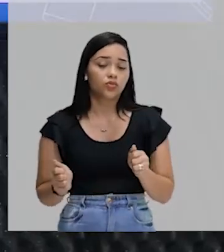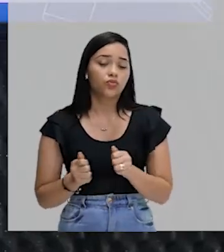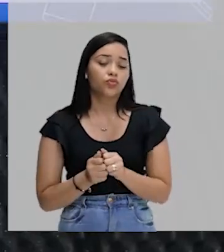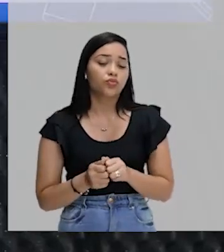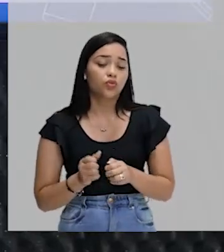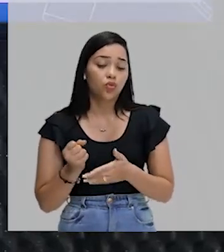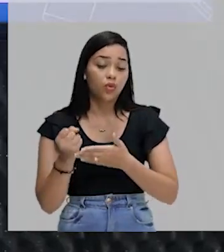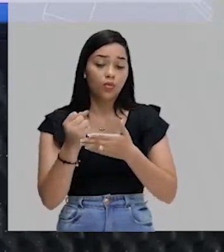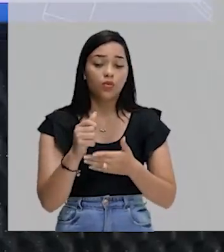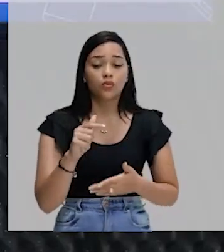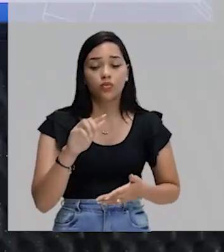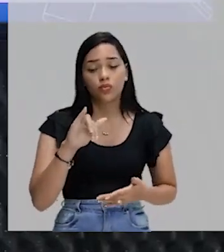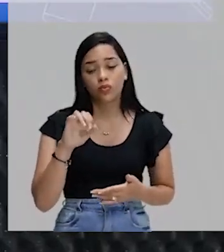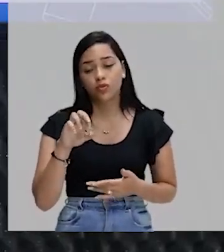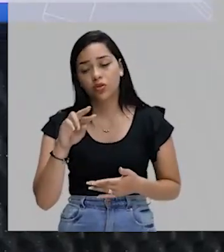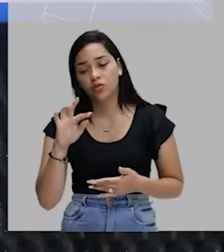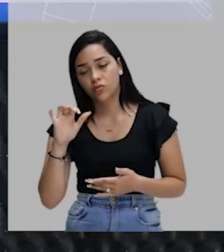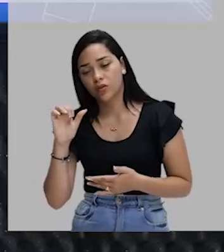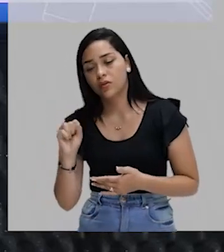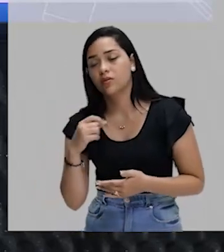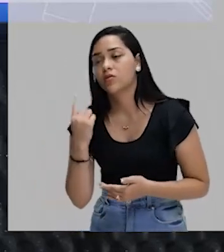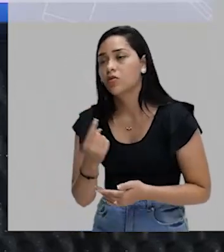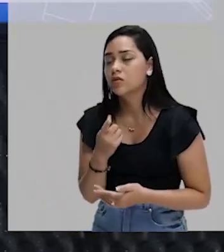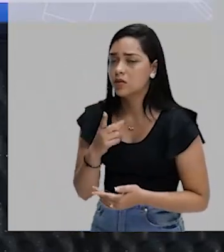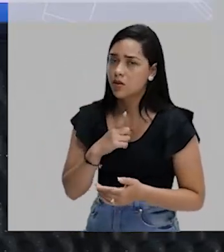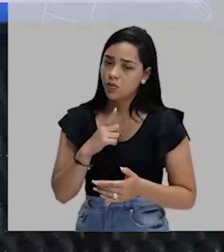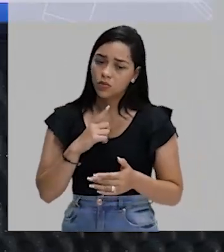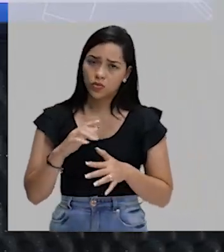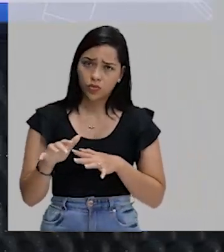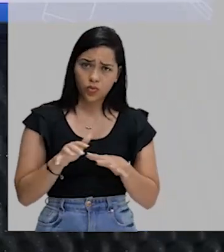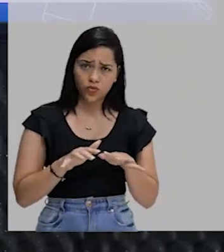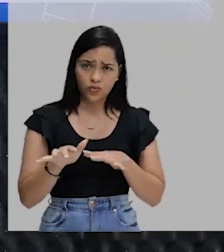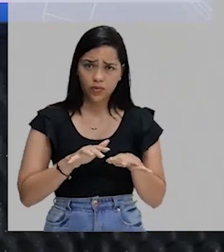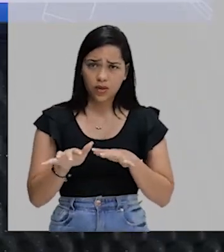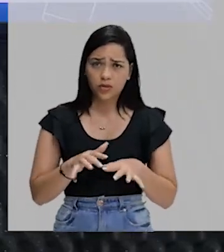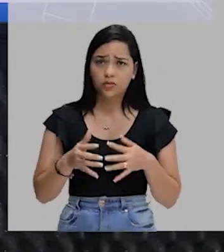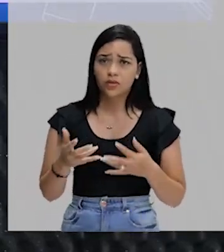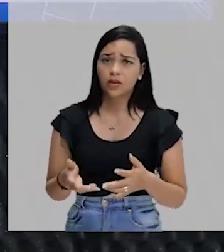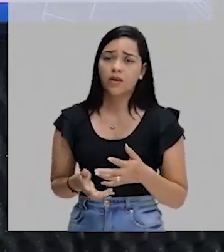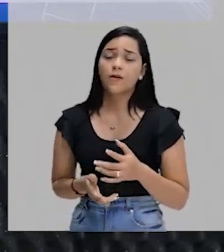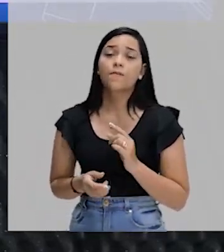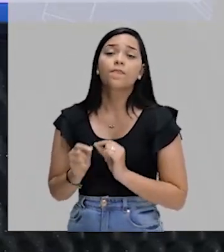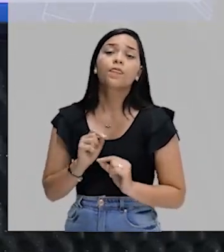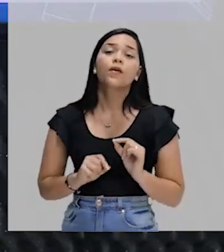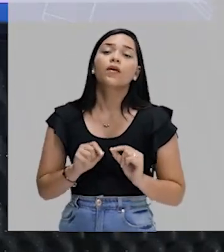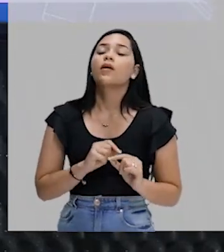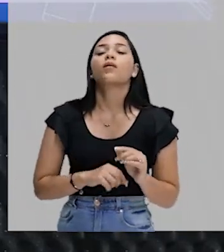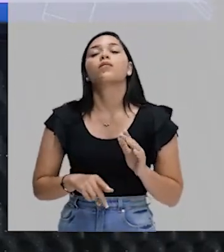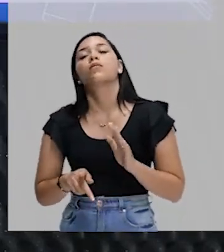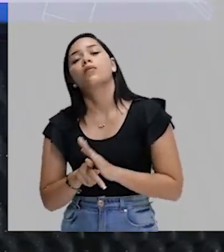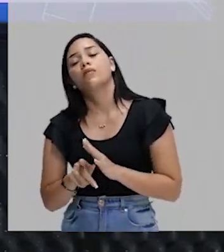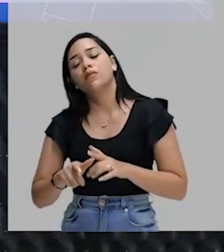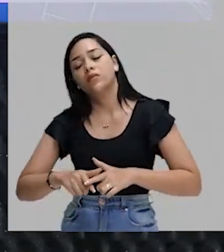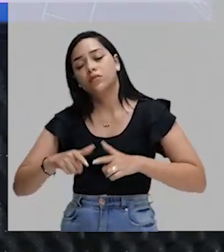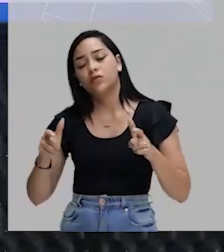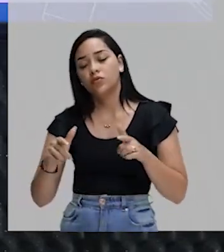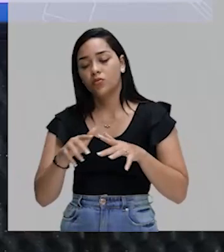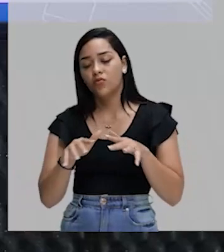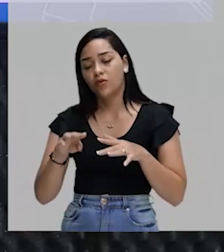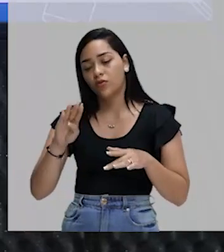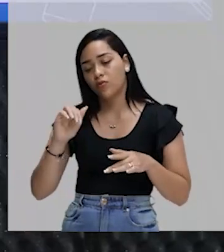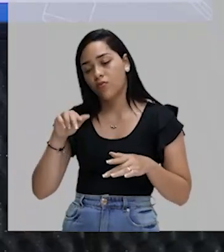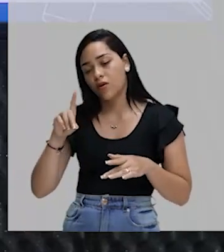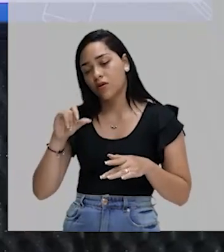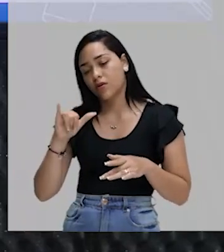jesuítas. Observe que nós estamos diante de um movimento que ele é fruto justamente da expansão do movimento